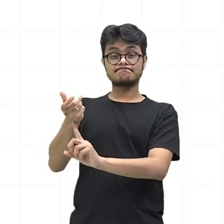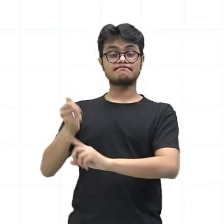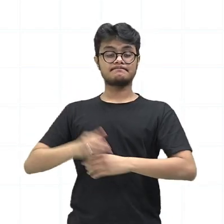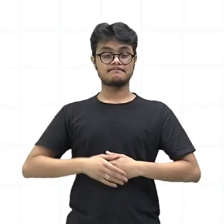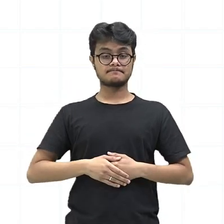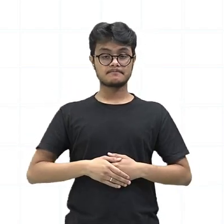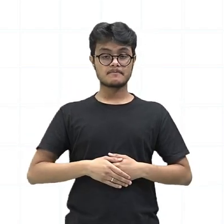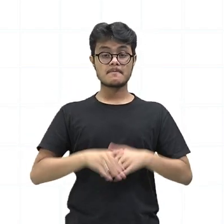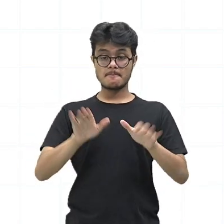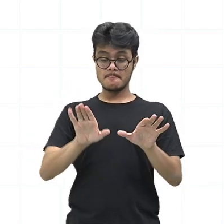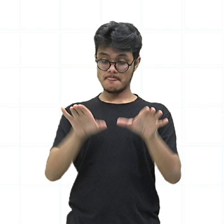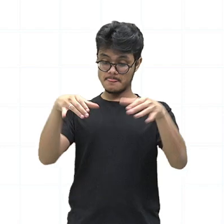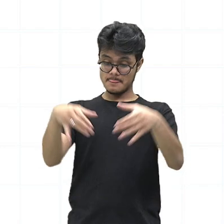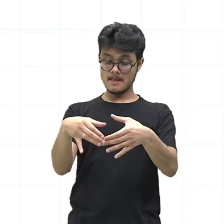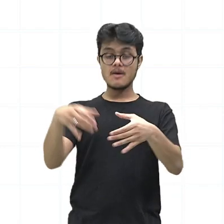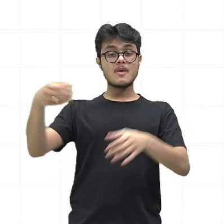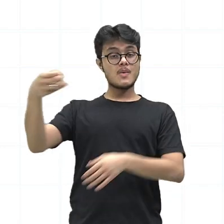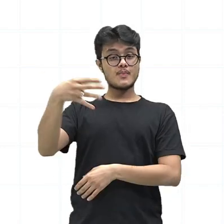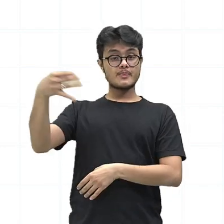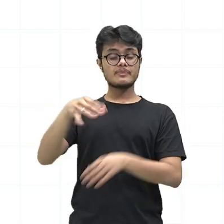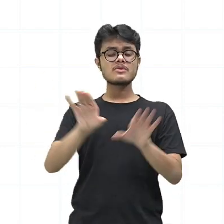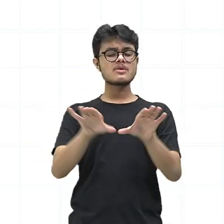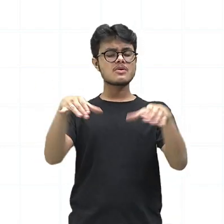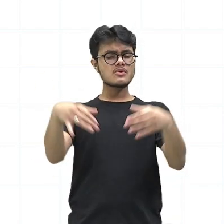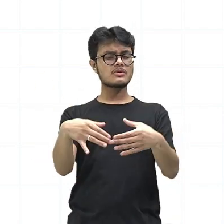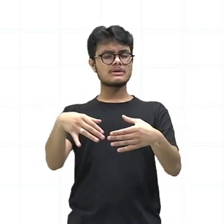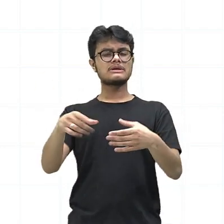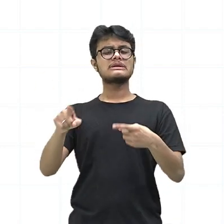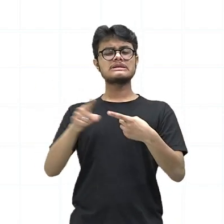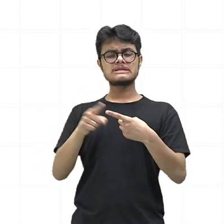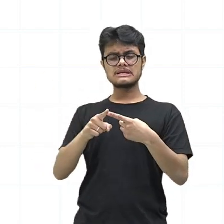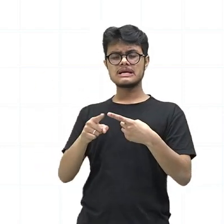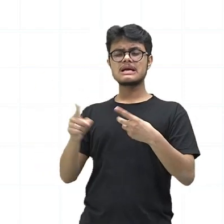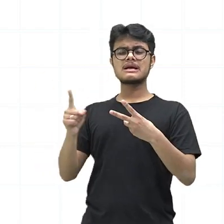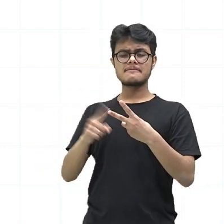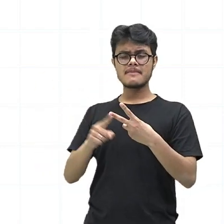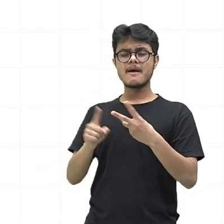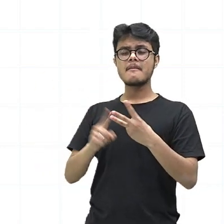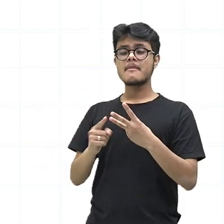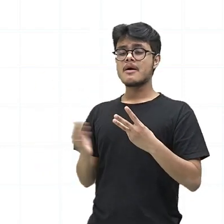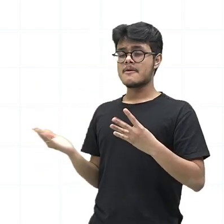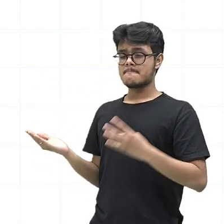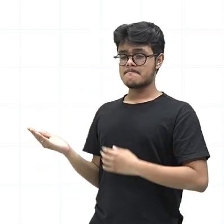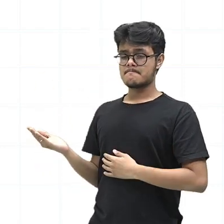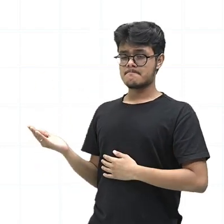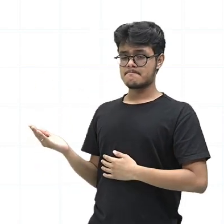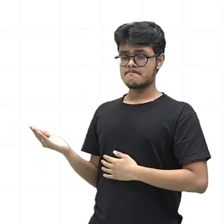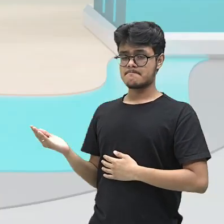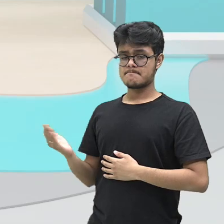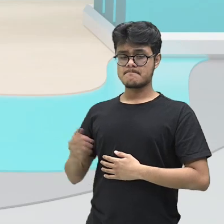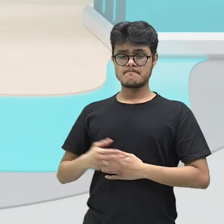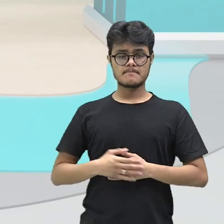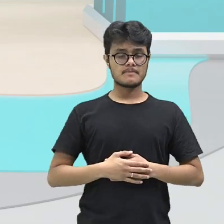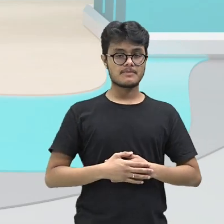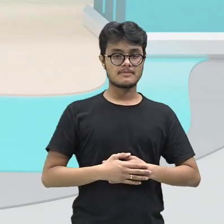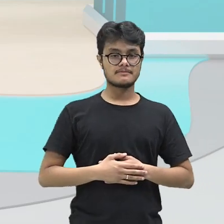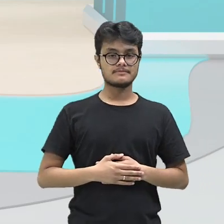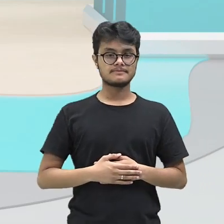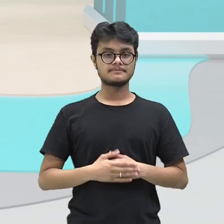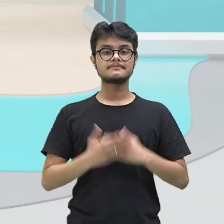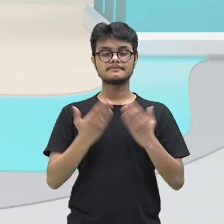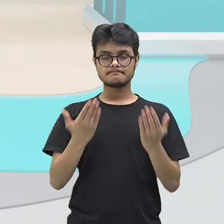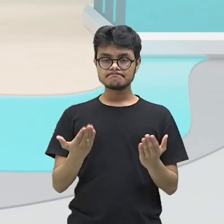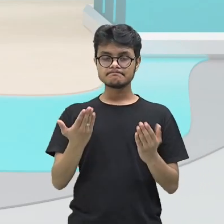movimentos modernos mais destacados são simbolismo, expressionismo, dadaísmo, surrealismo, entre outros. Então,